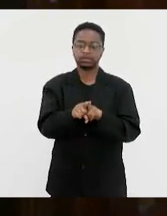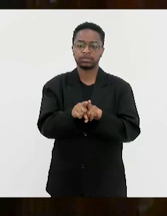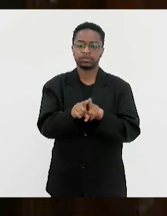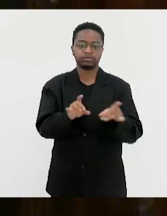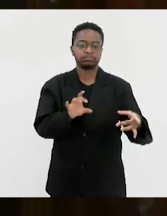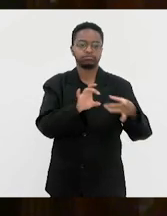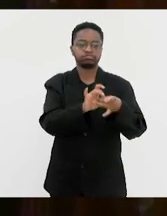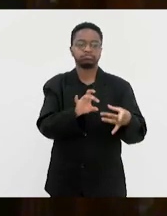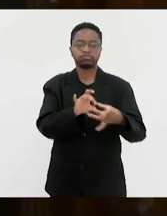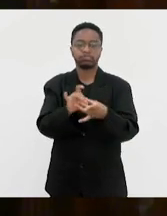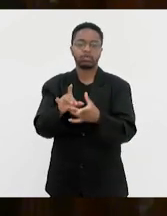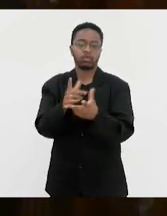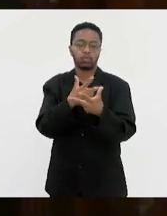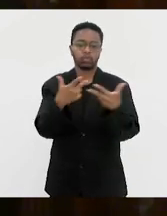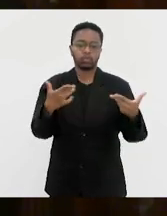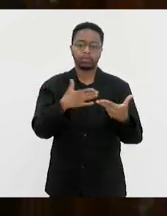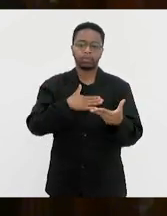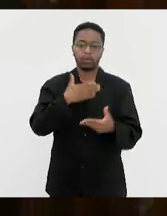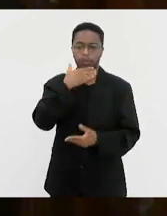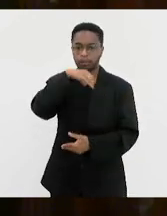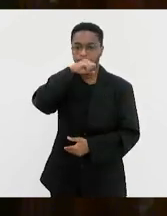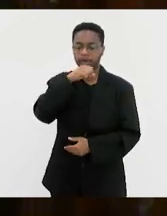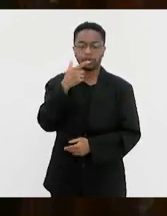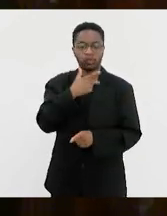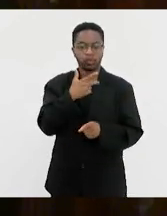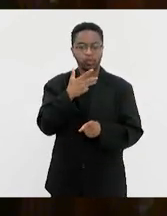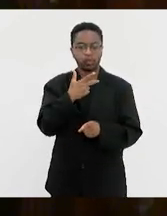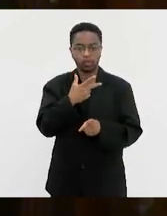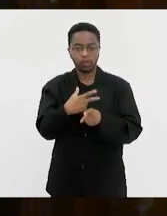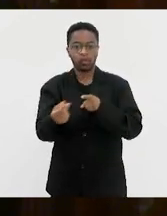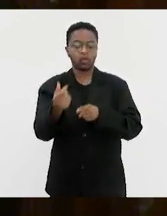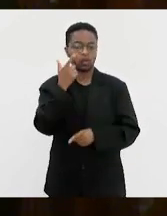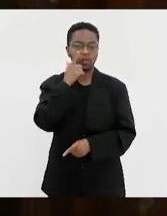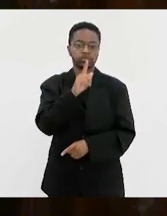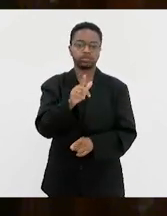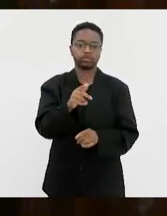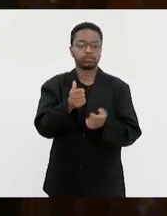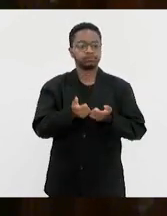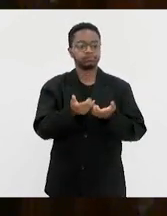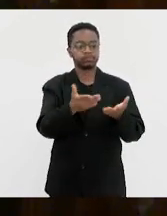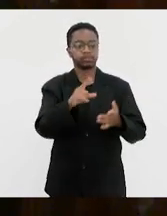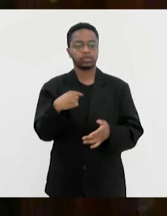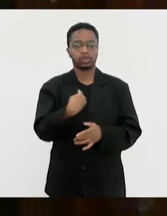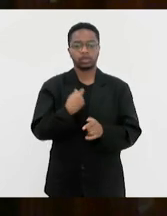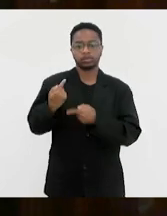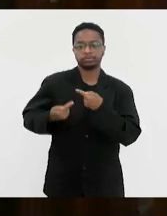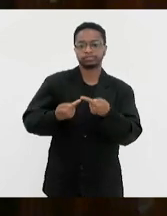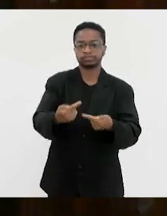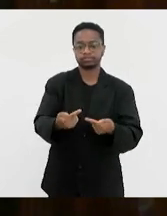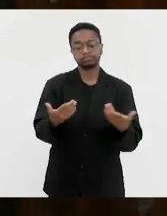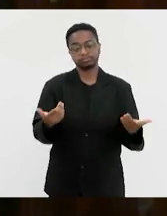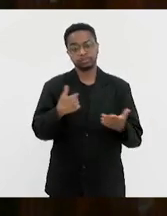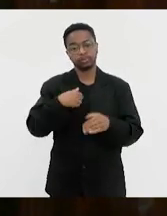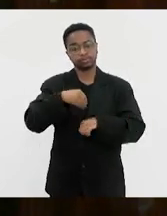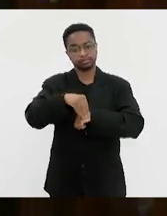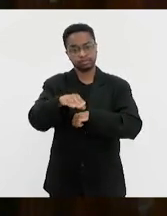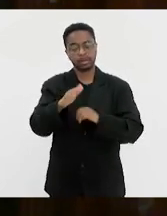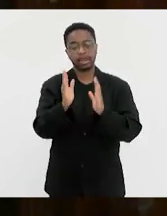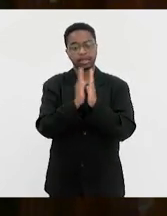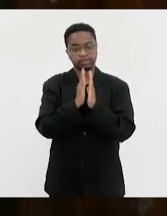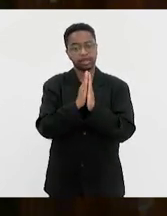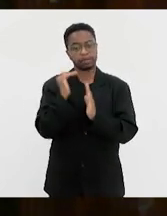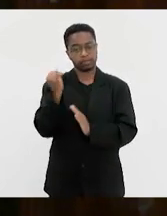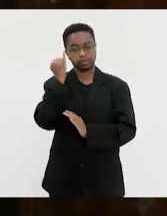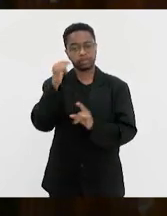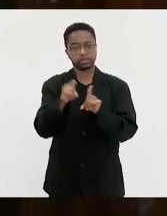que meu pai conquistou para nós indiretamente. Então, fica aqui meu recado: rezar vale a pena, minha avó estava